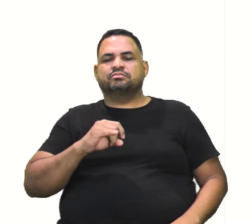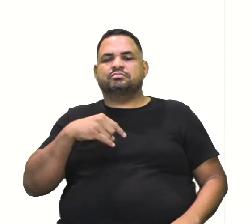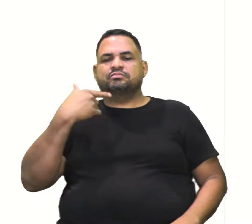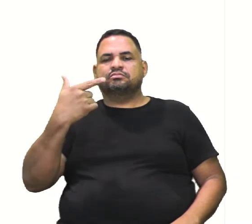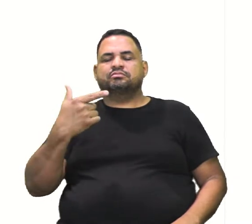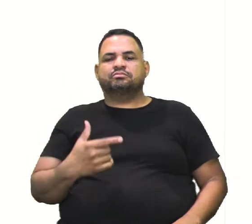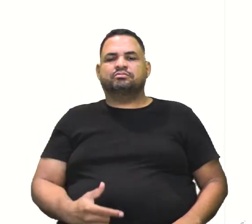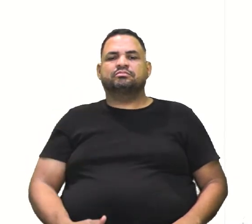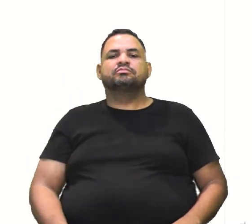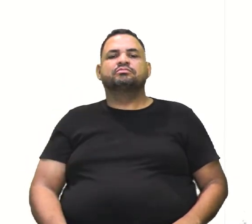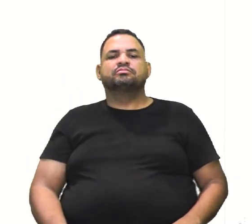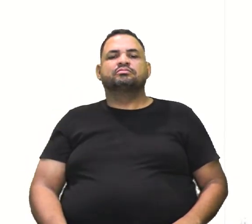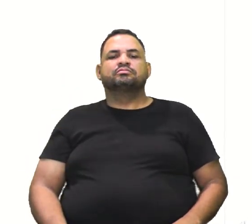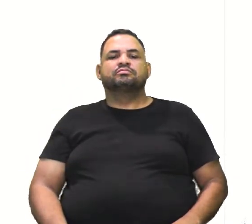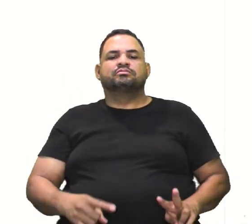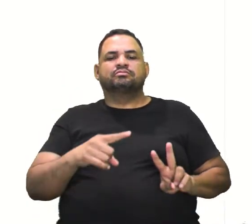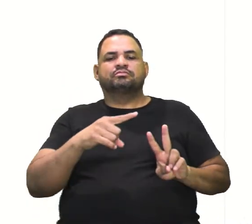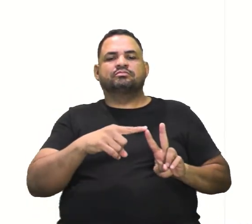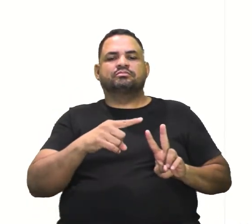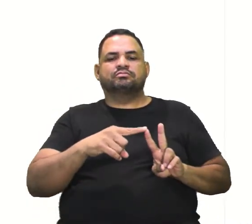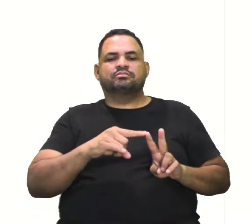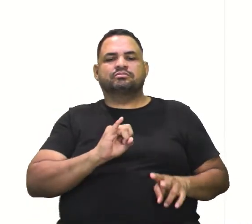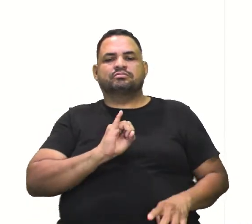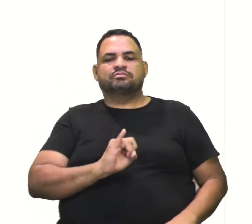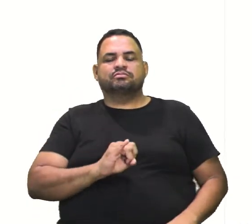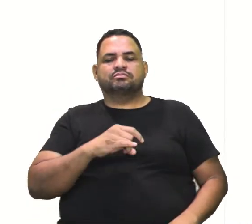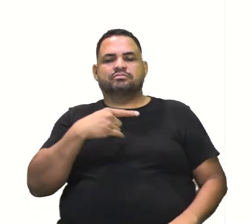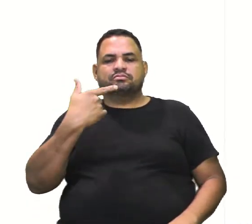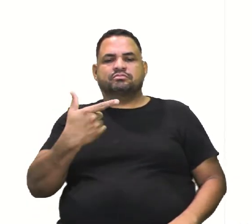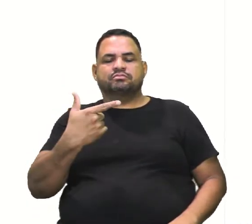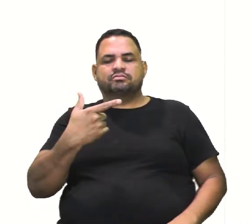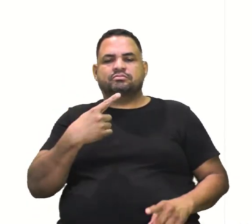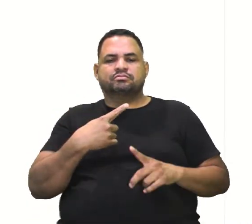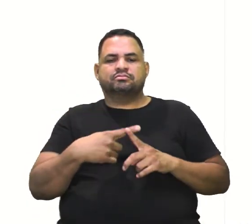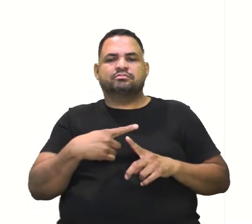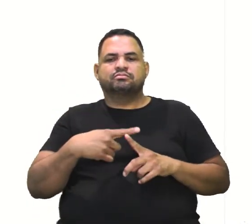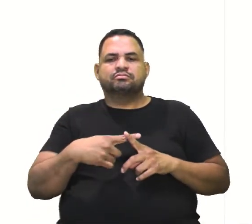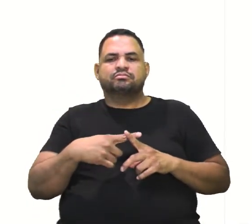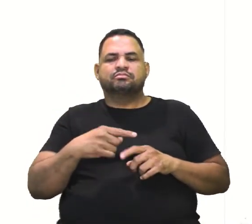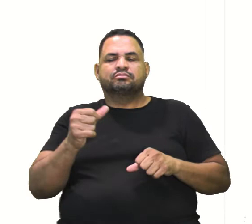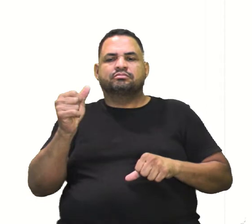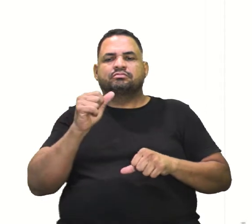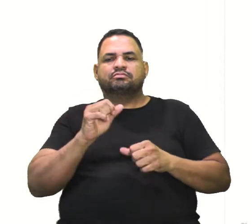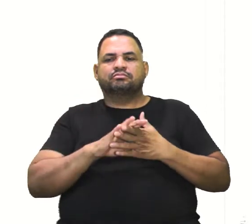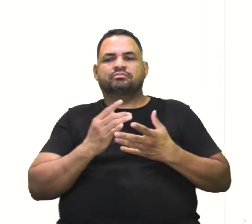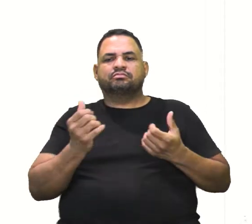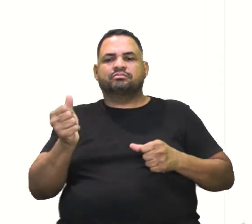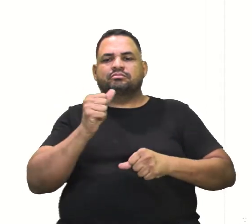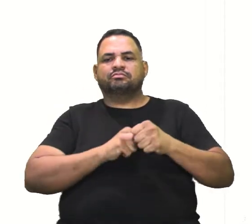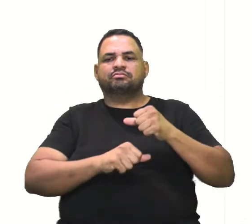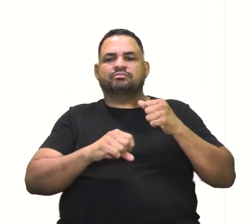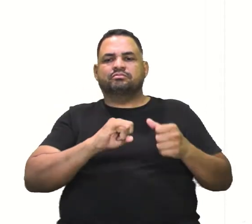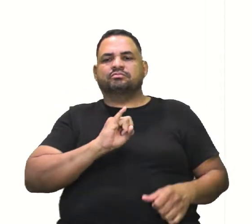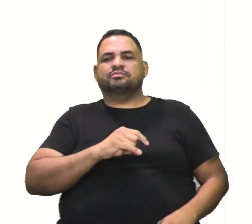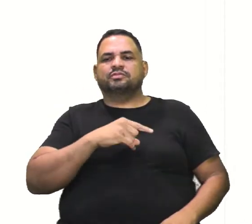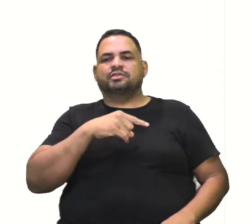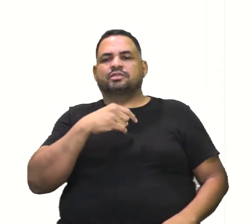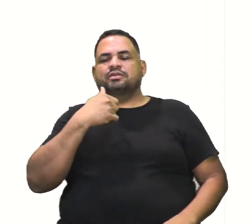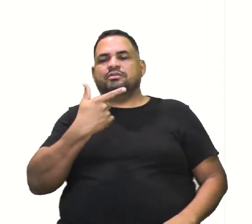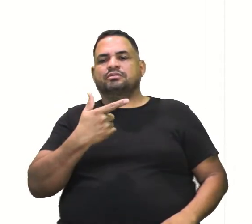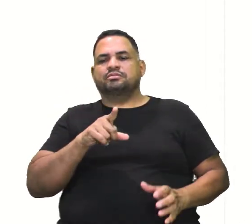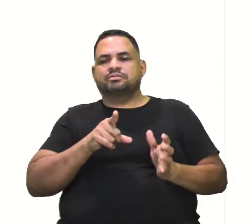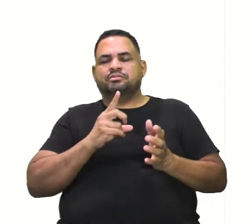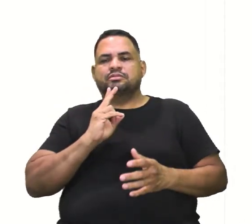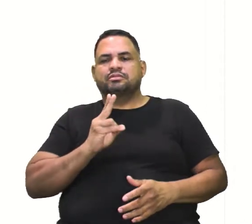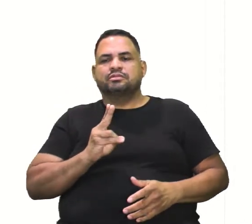quadrado. Então, a gente ia ter raiz quadrada de I ao quadrado. Porque a convenção nos diz que I ao quadrado é